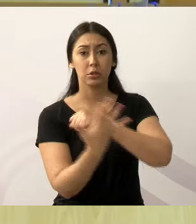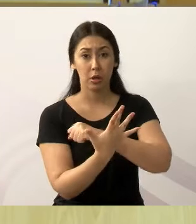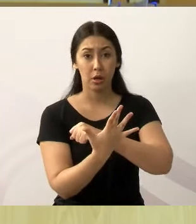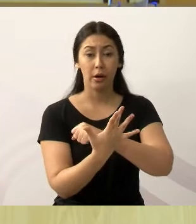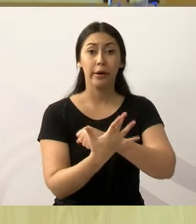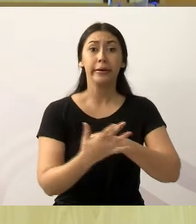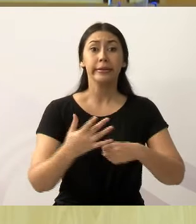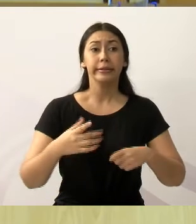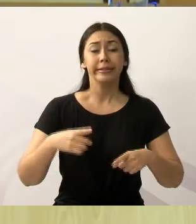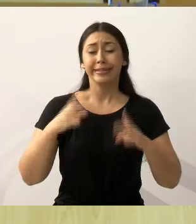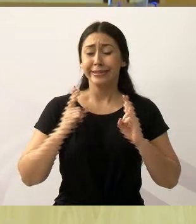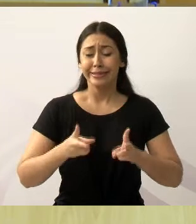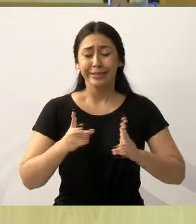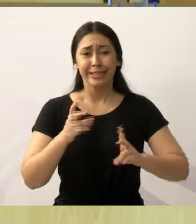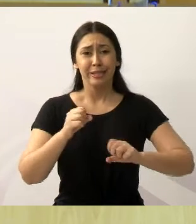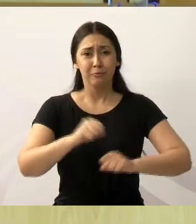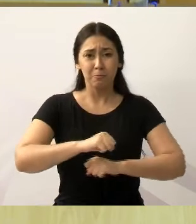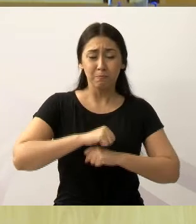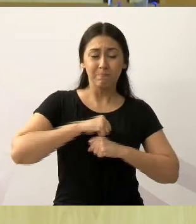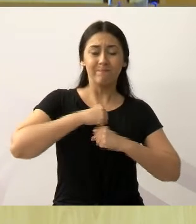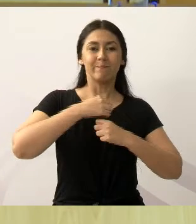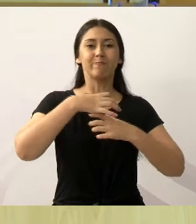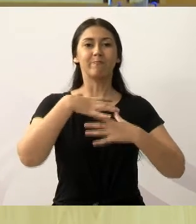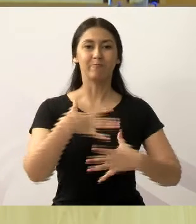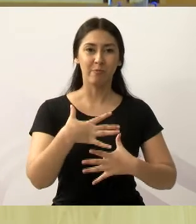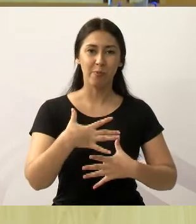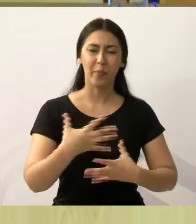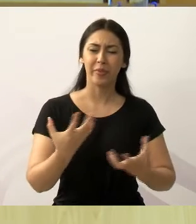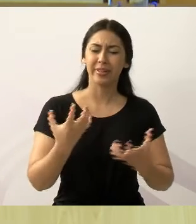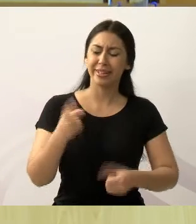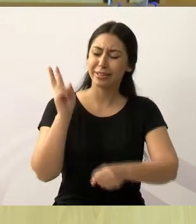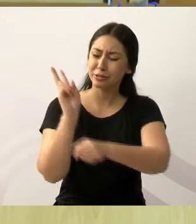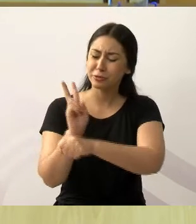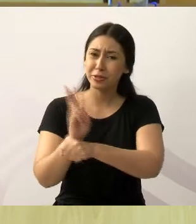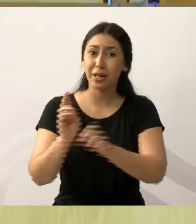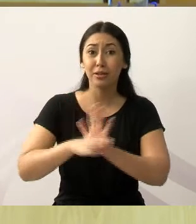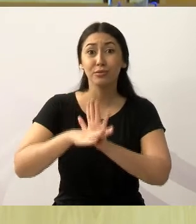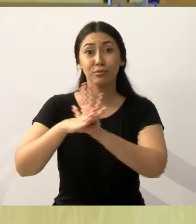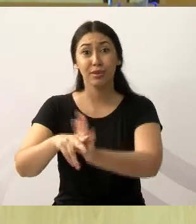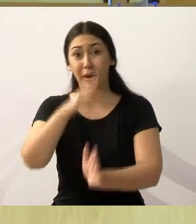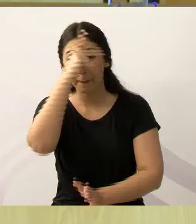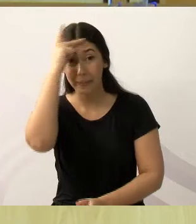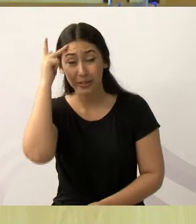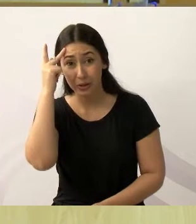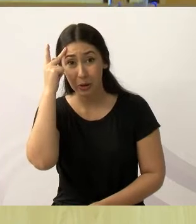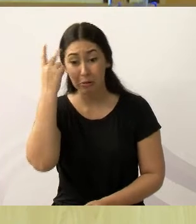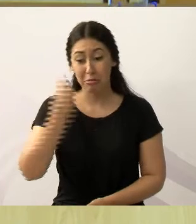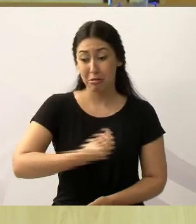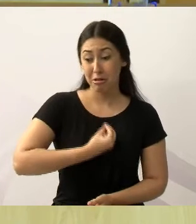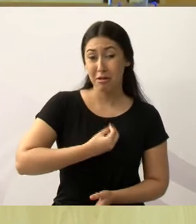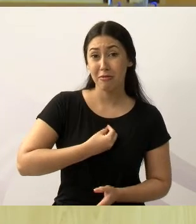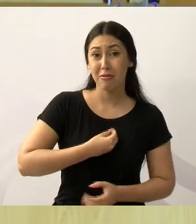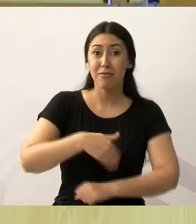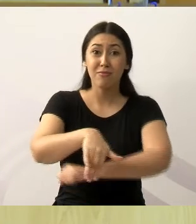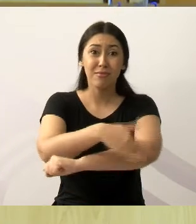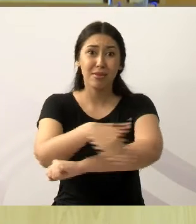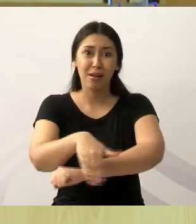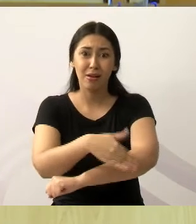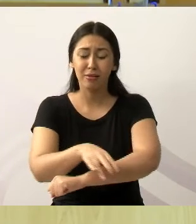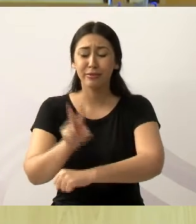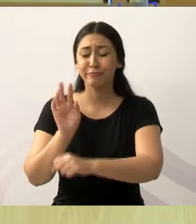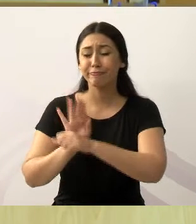tanto tem se esforçado para propiciar aos nossos cidadãos em situação de rua um tratamento digno